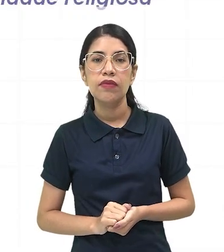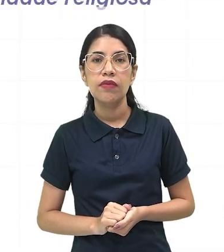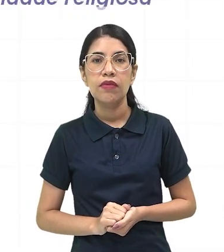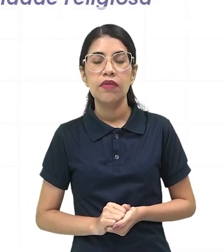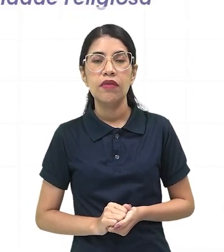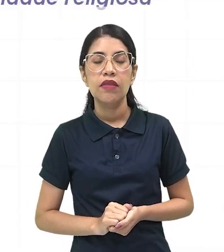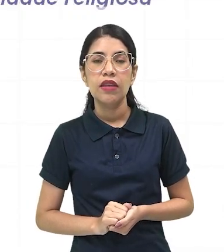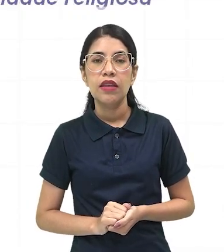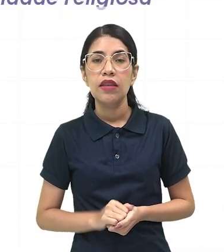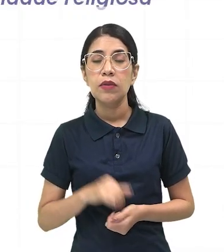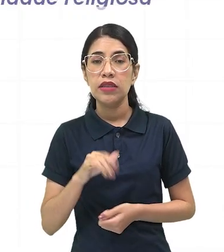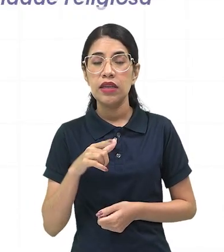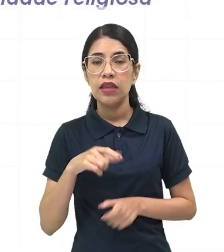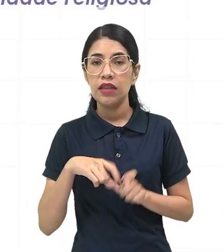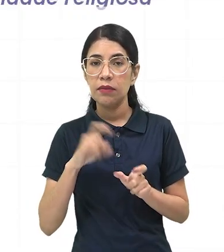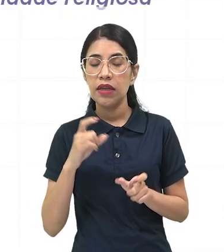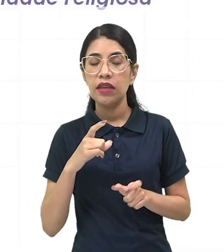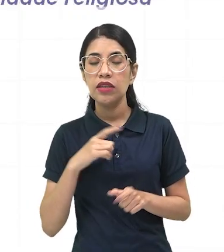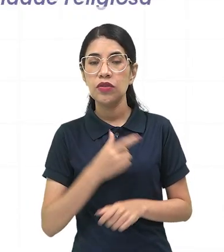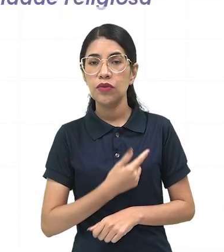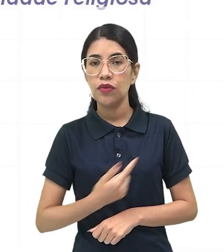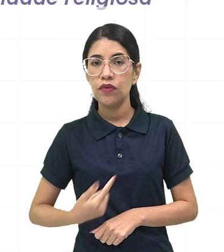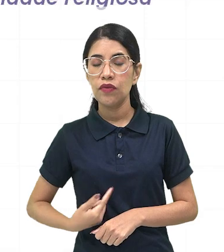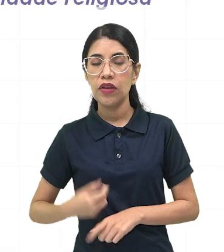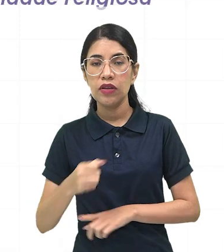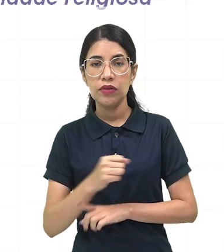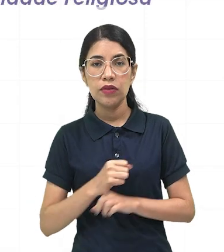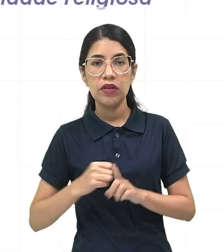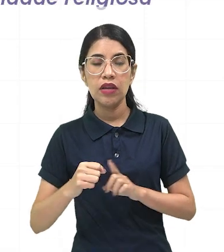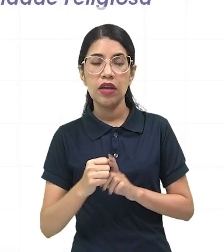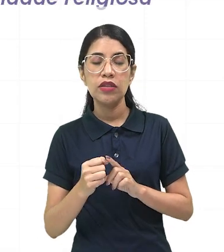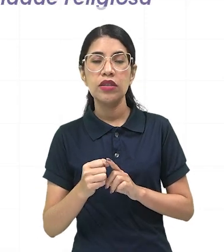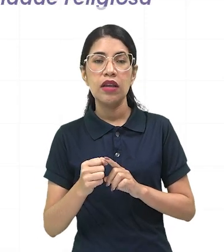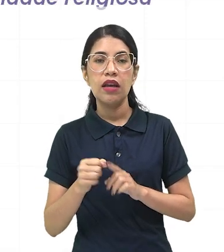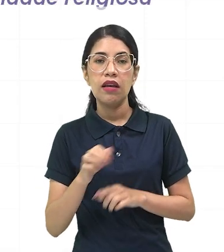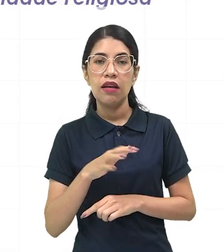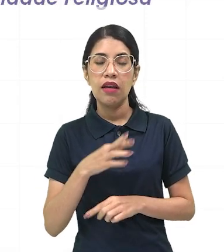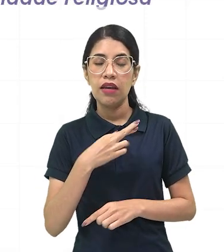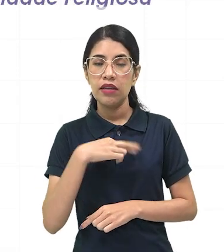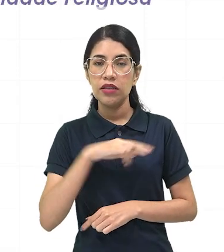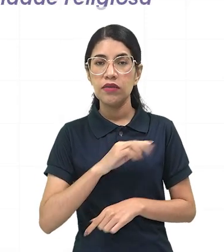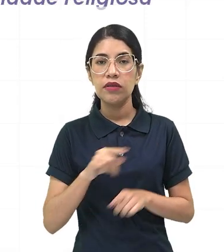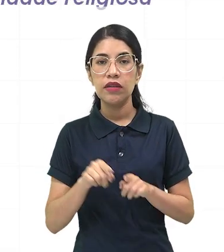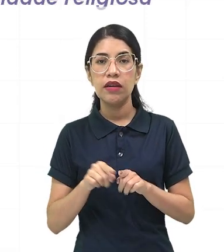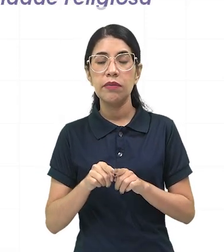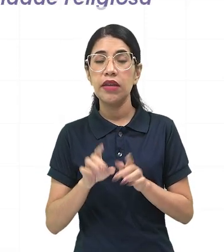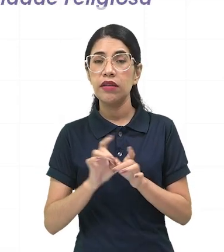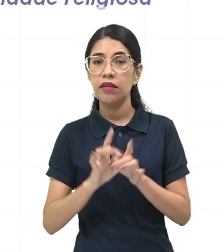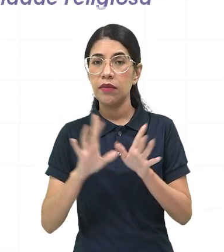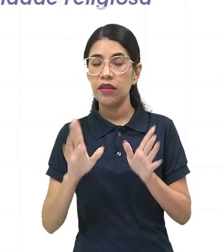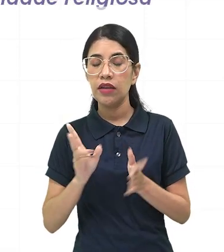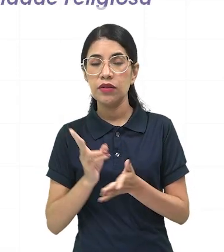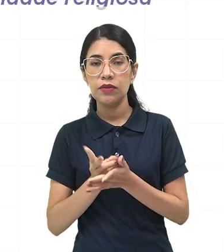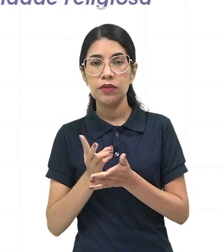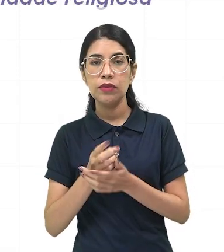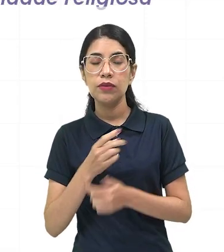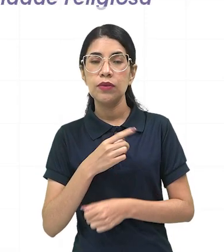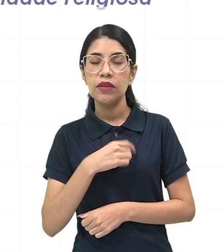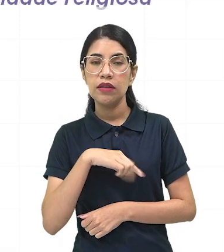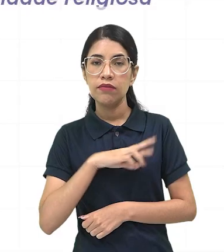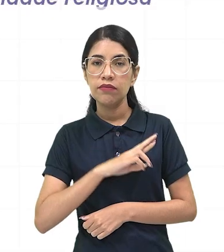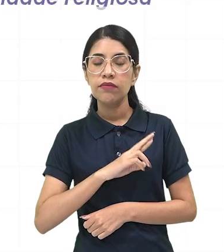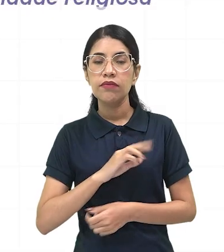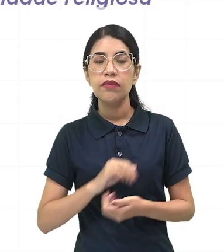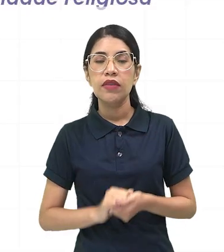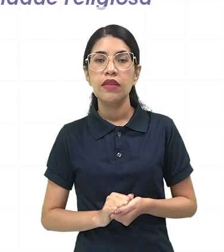Quanto mais independente for o Estado e a sociedade em relação à religião, mais liberdade religiosa haverá.